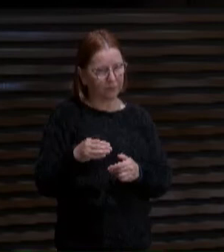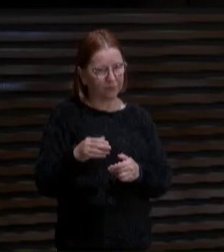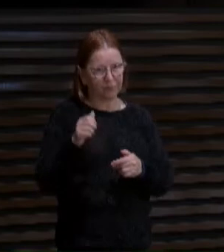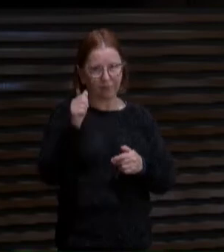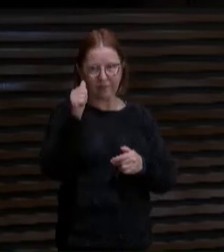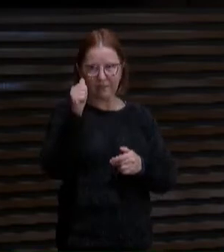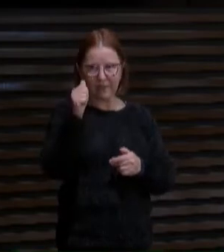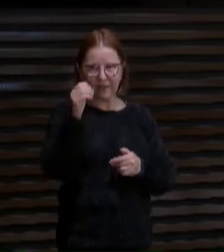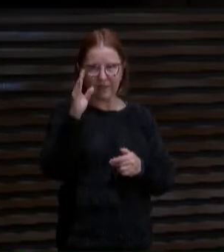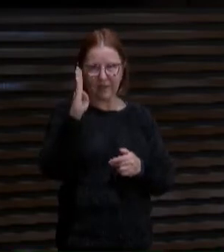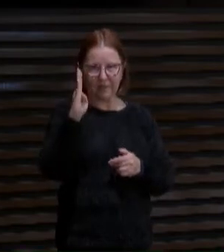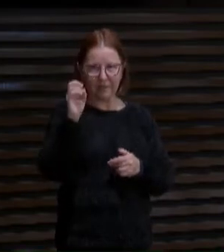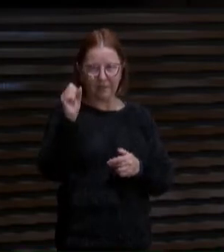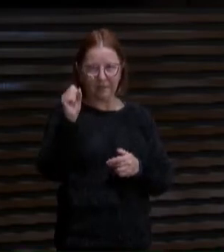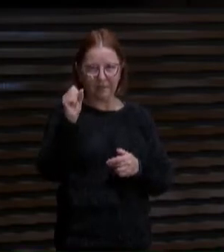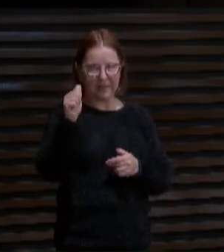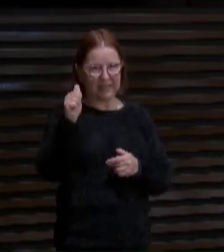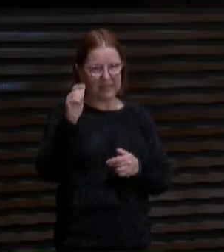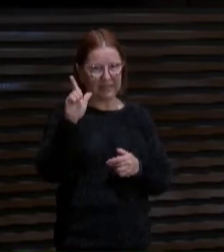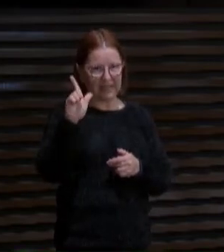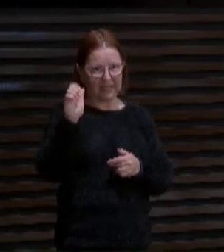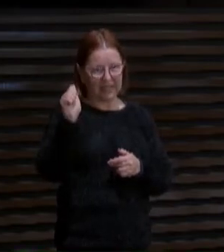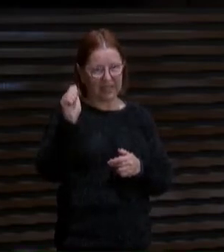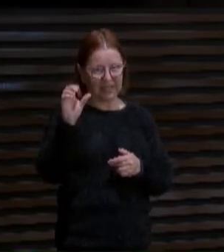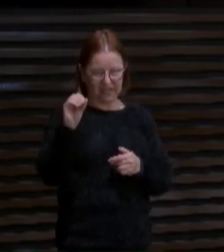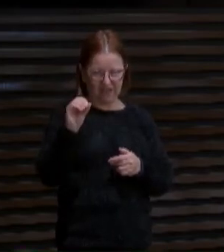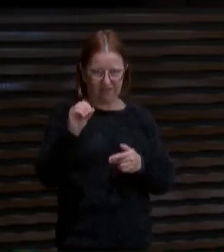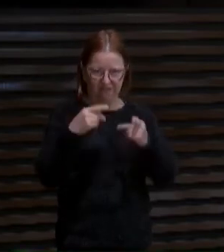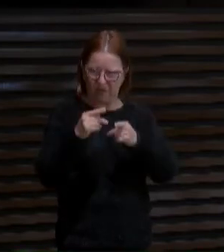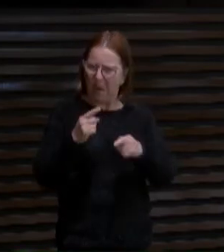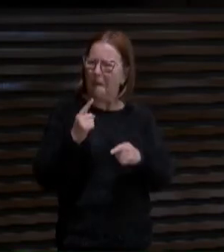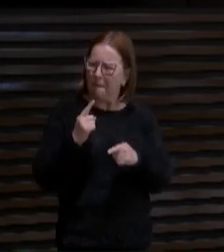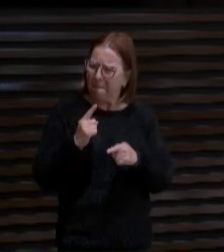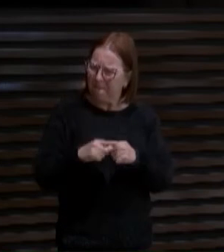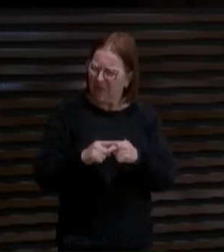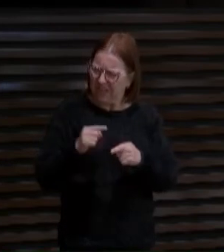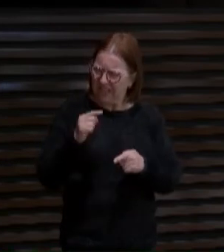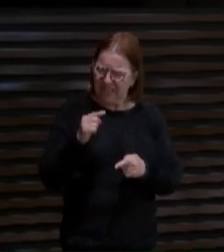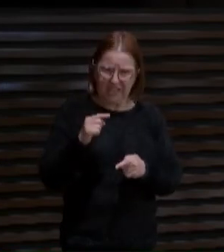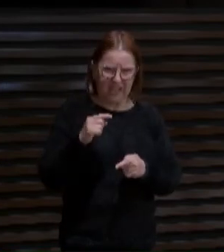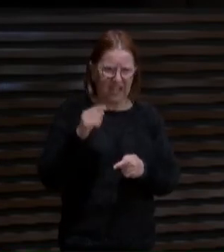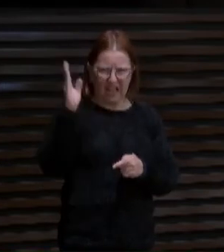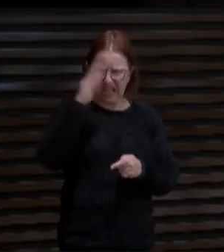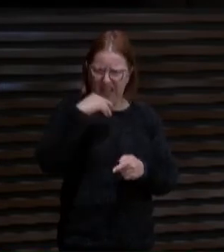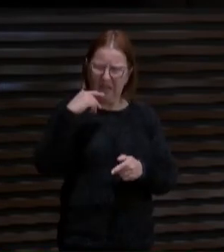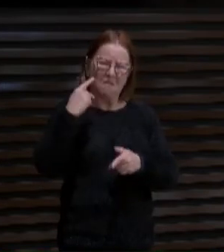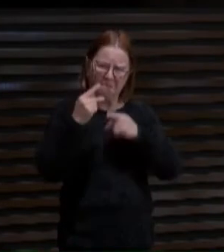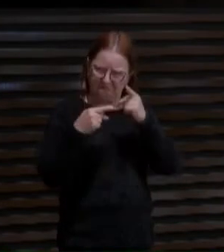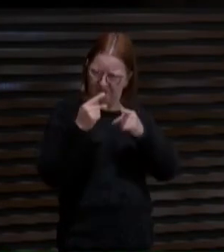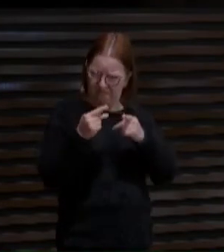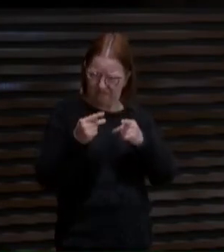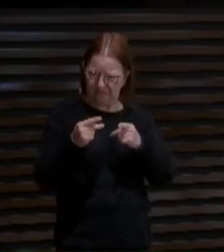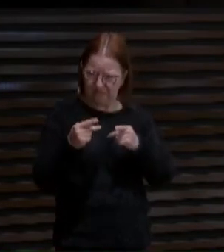esticam morto ao rei meu senhor deixa-me passar ele tirarei a cabeça Oi Pedro Velho respondeu o rei